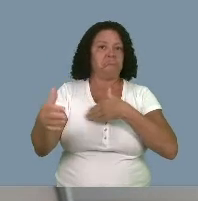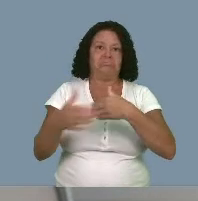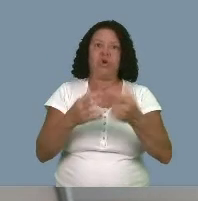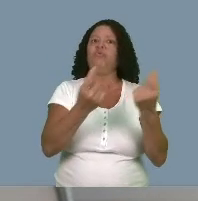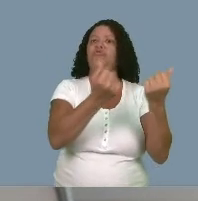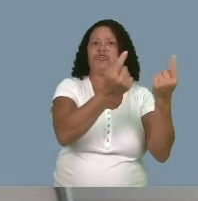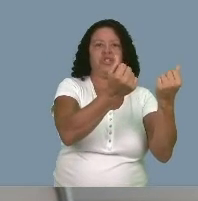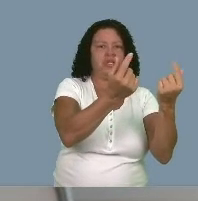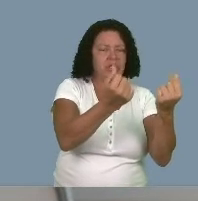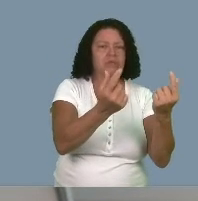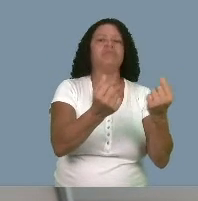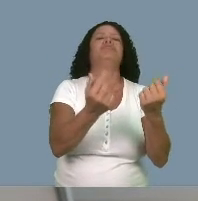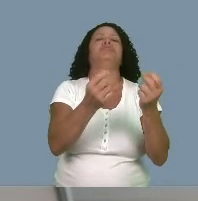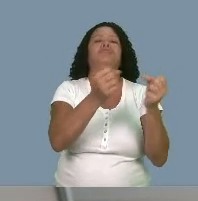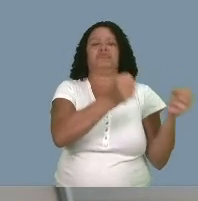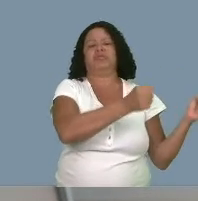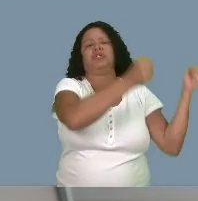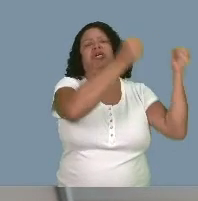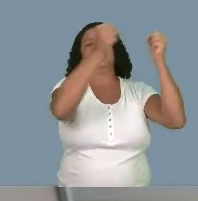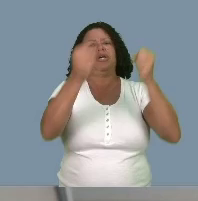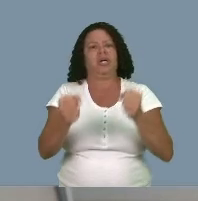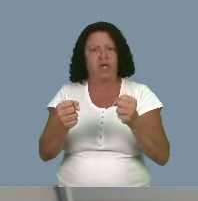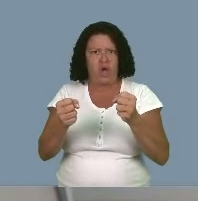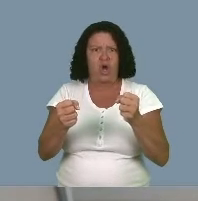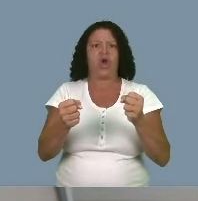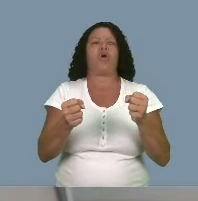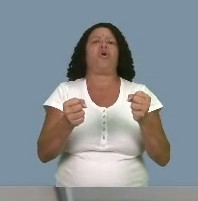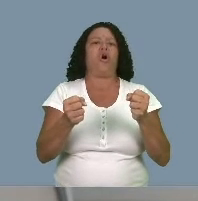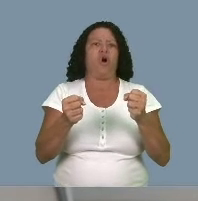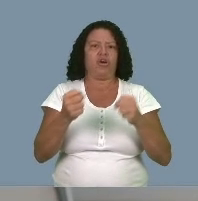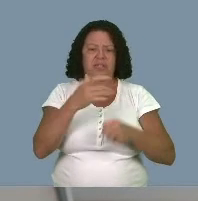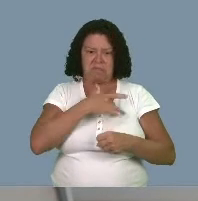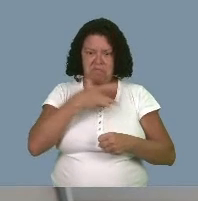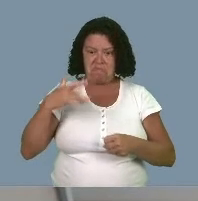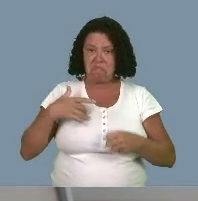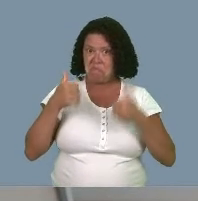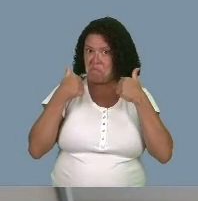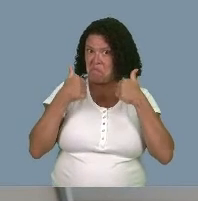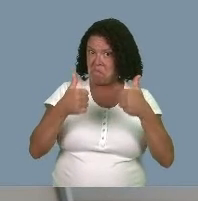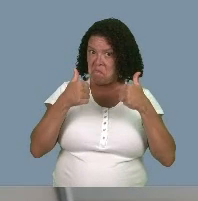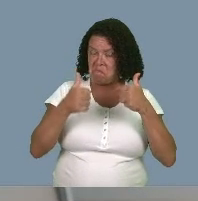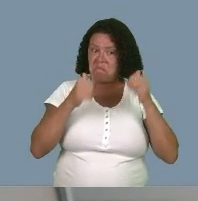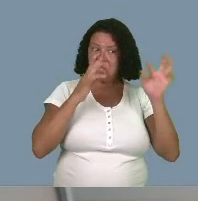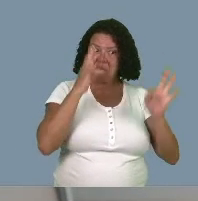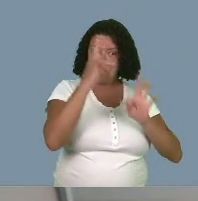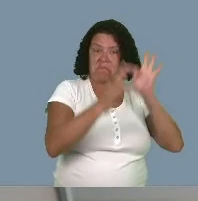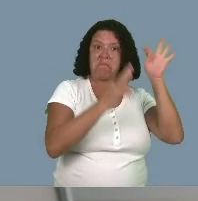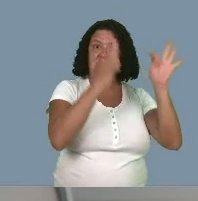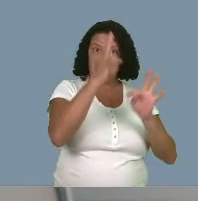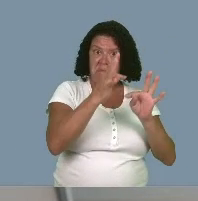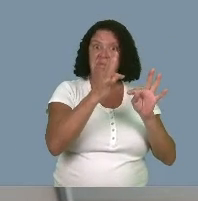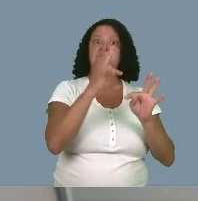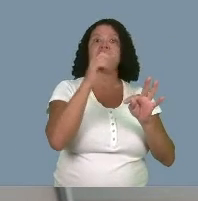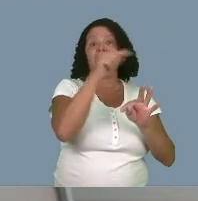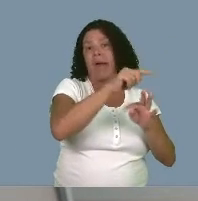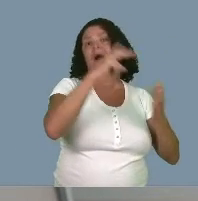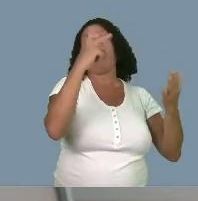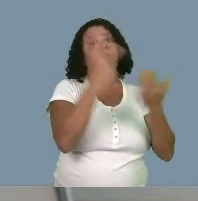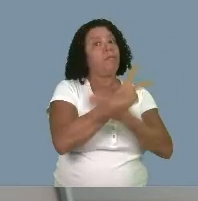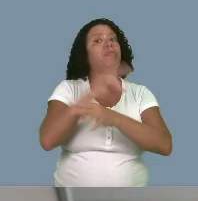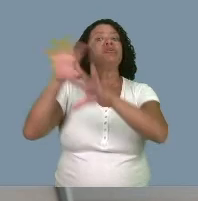ricos, poderosos, com acesso aos melhores recursos médicos ou tecnológicos, estão sujeitos à